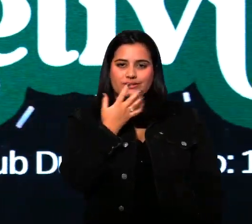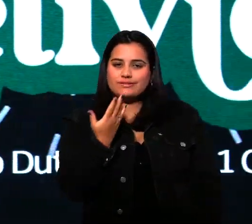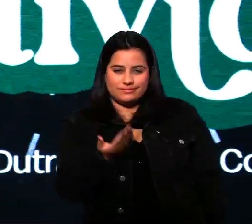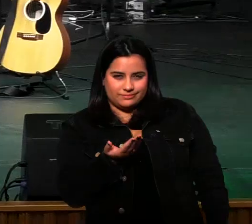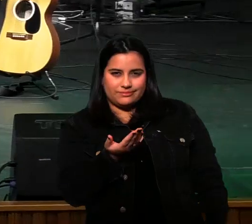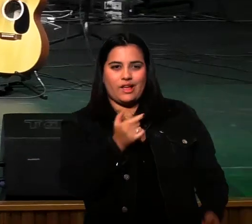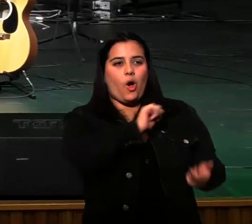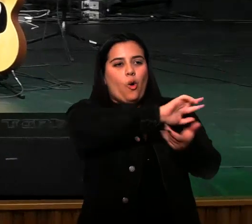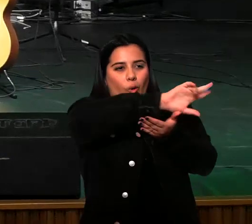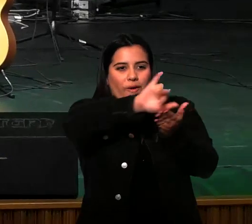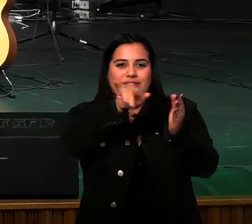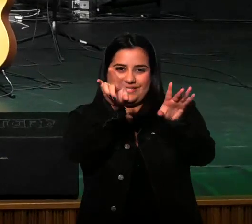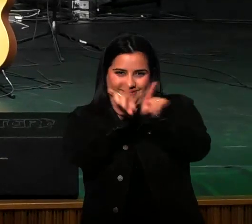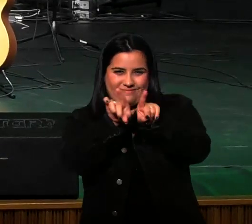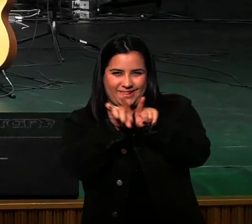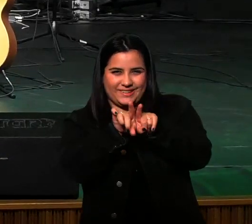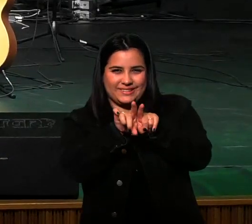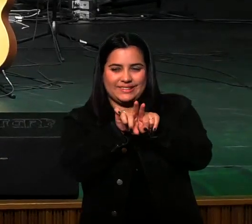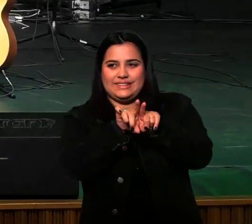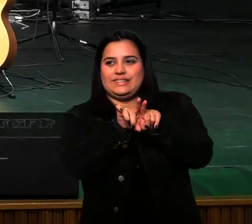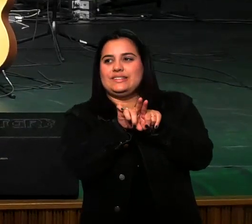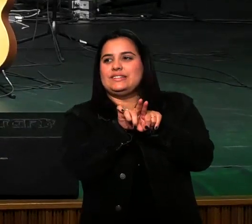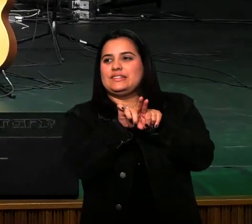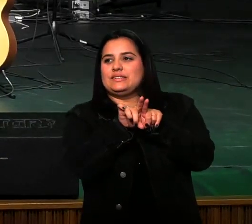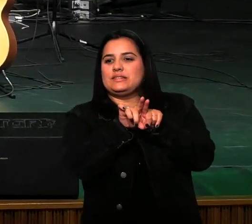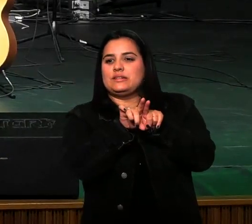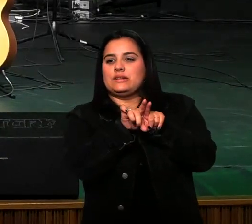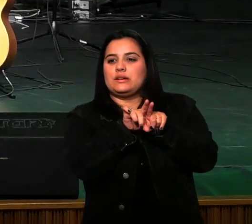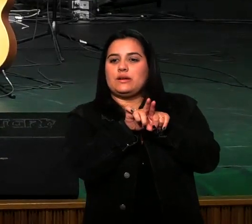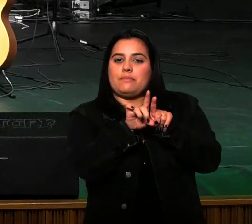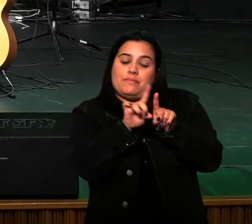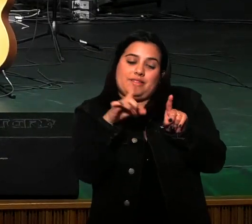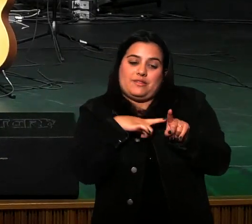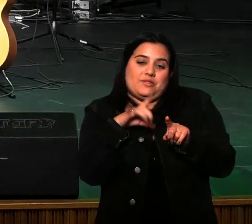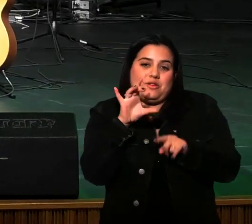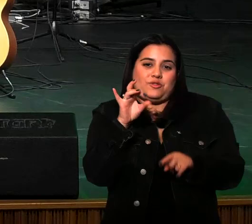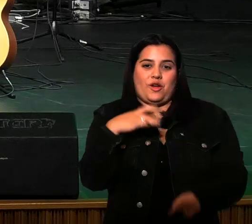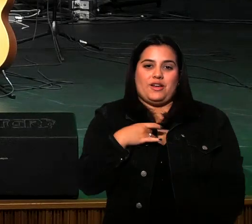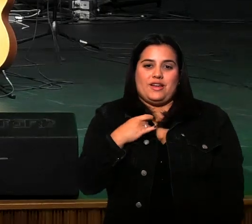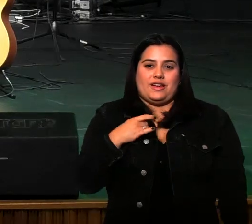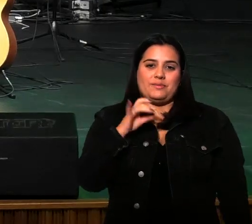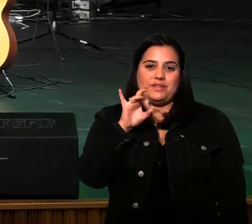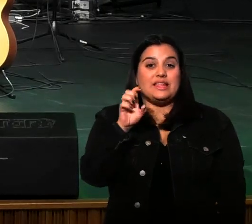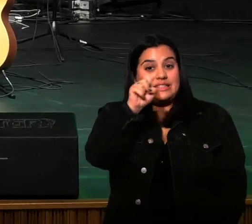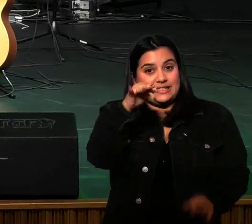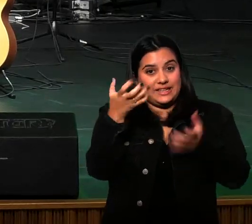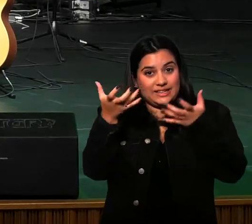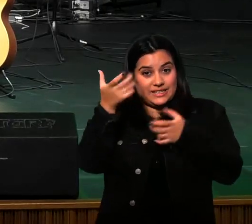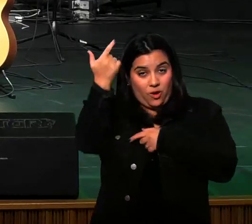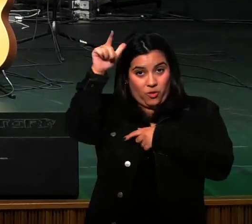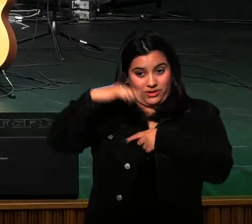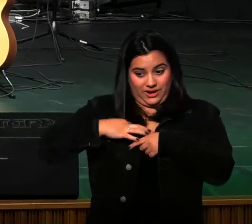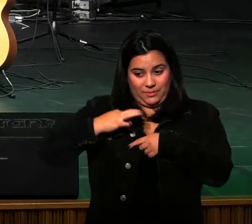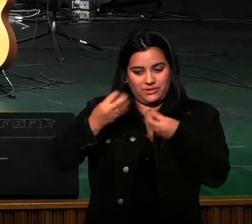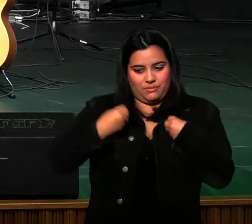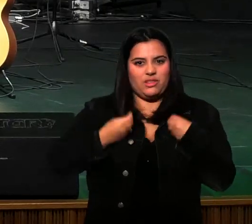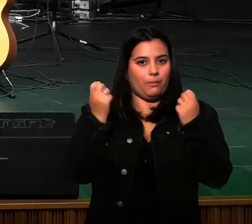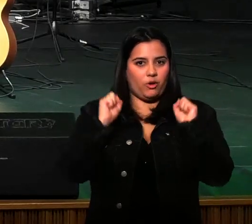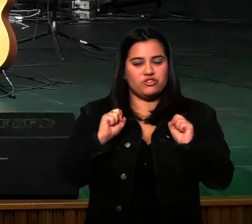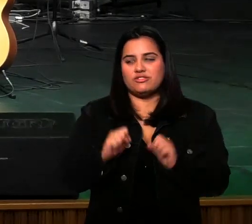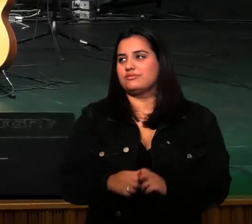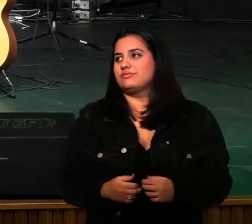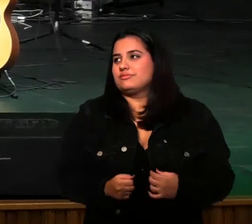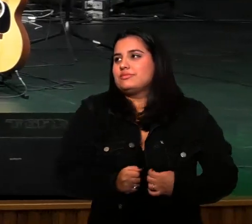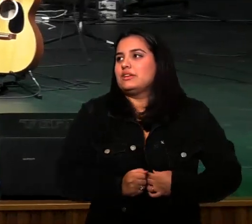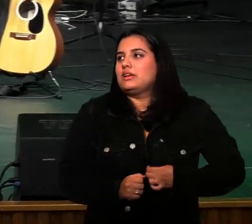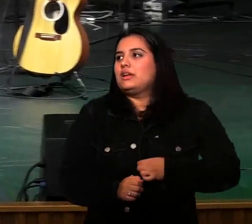também, para você não ficar ofendido, por favor, não fique ofendido, mas não tinha na minha coleção de camiseta. Se quiser me abençoar, depois você me dá um do teu time também, não tem problema, tá bom?